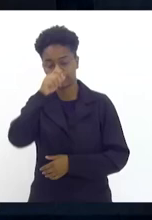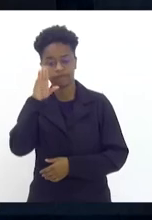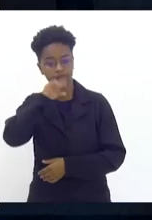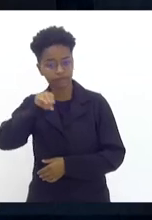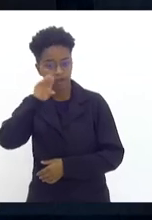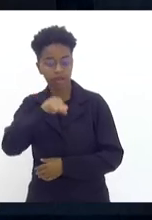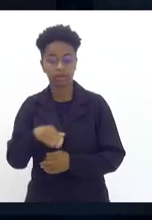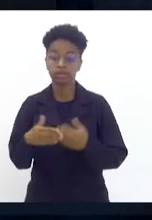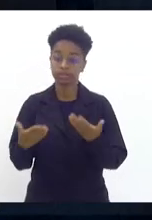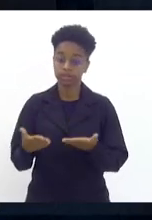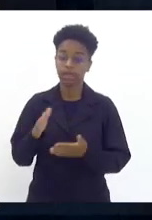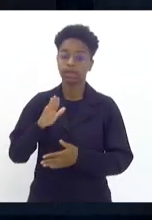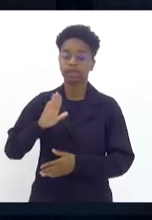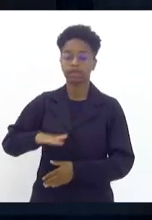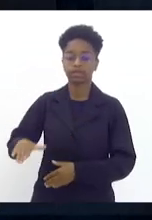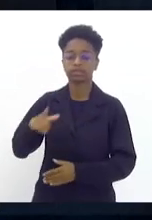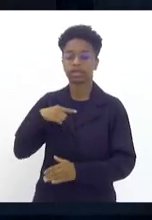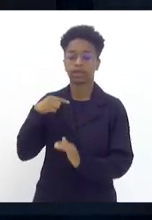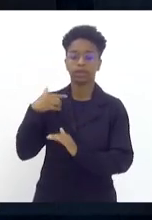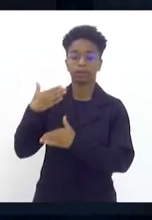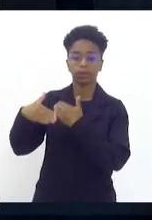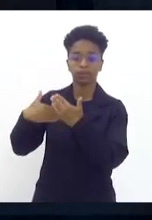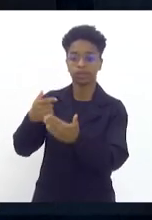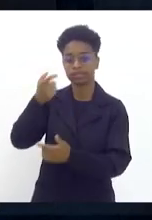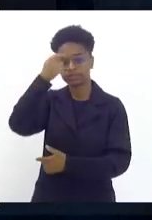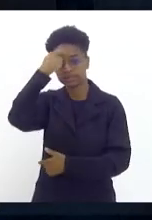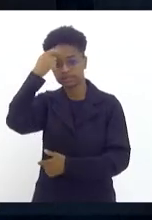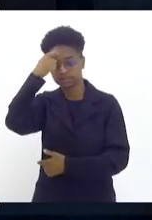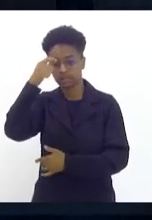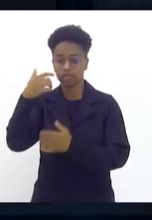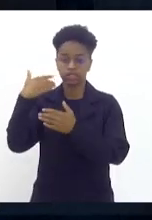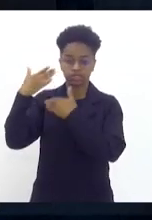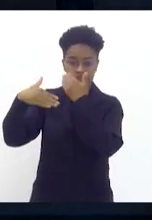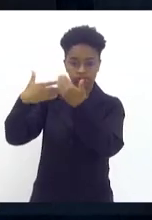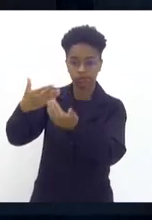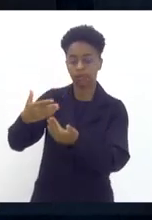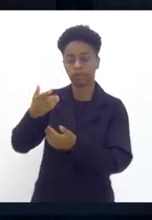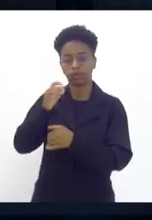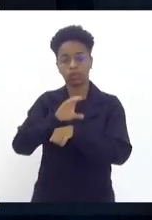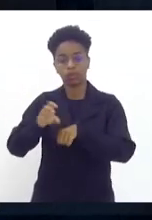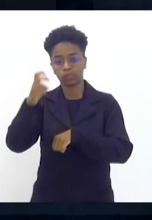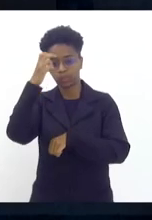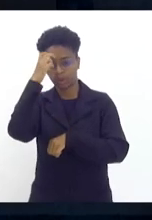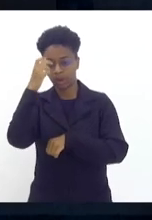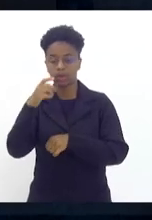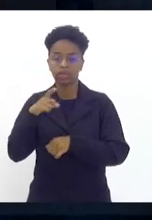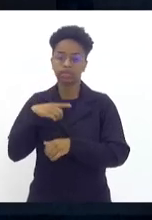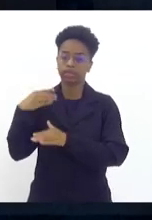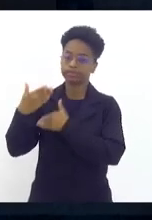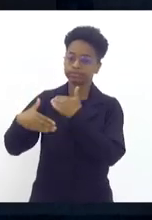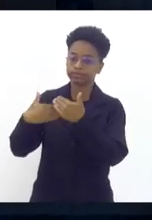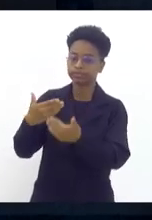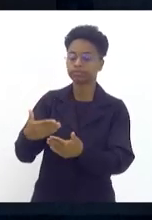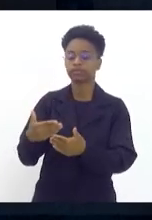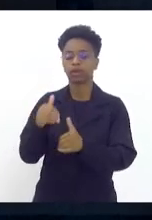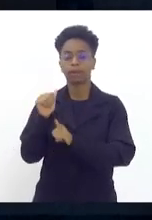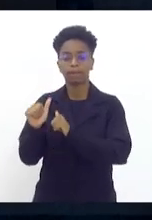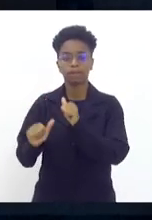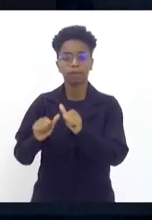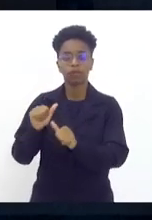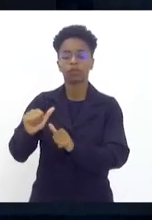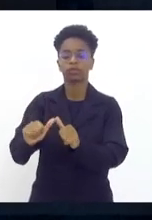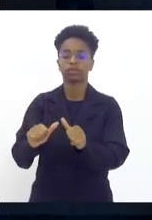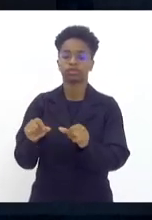de mudança intelectual, um processo de mudança e desenvolvimento cultural, um processo de mudança e desenvolvimento,